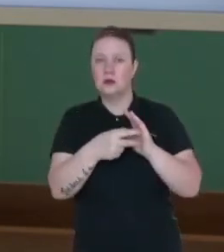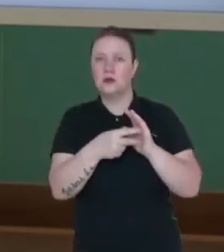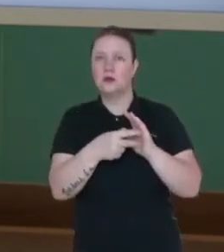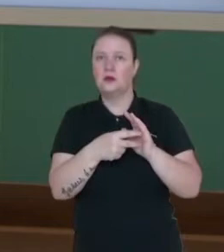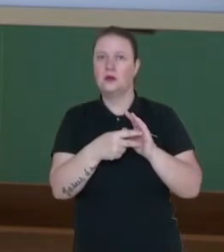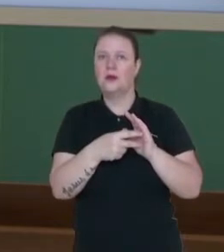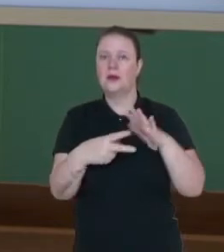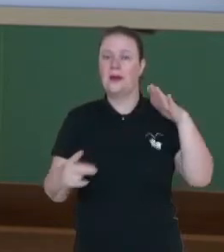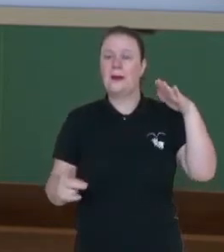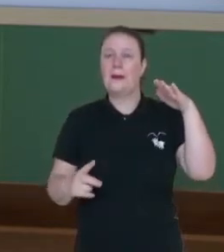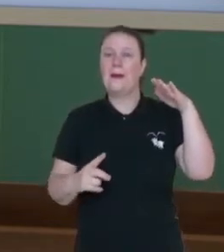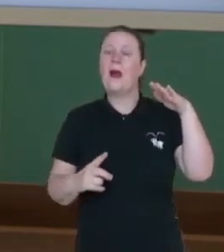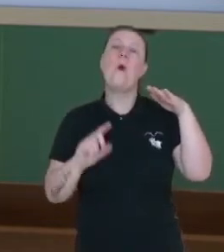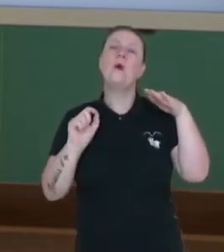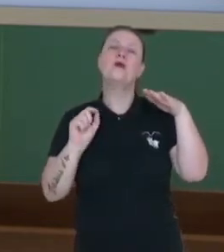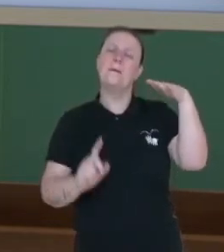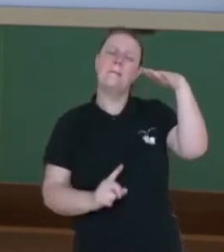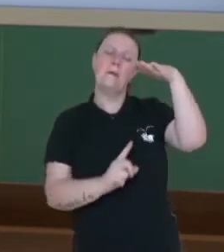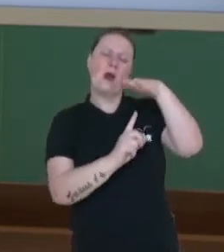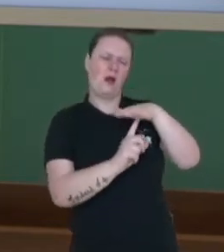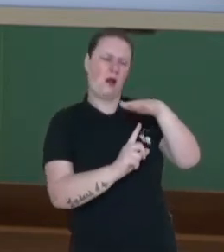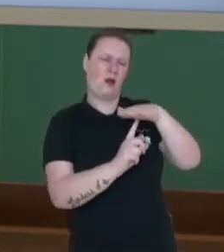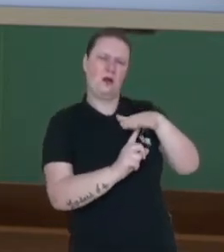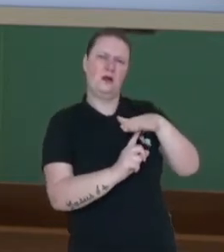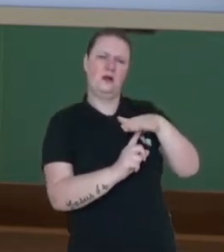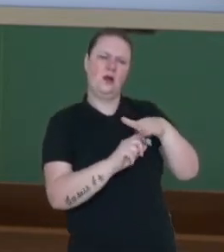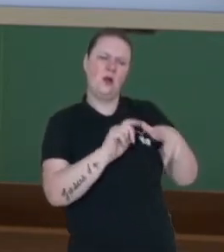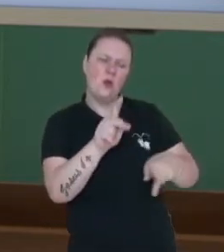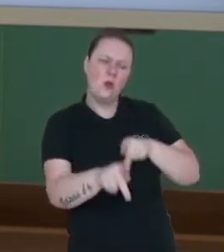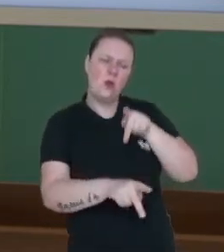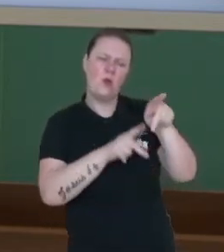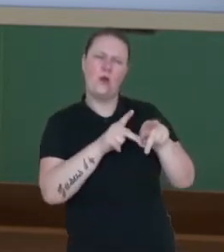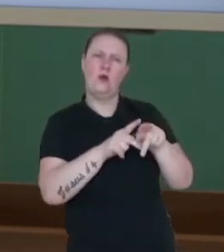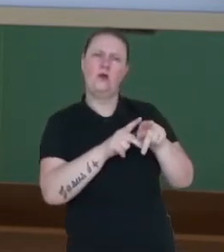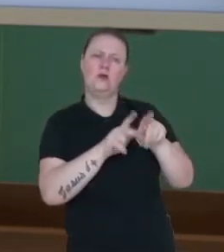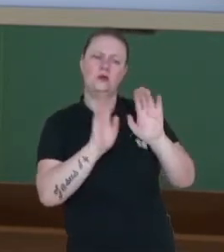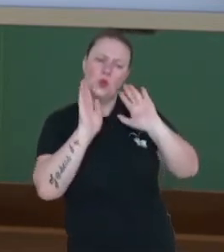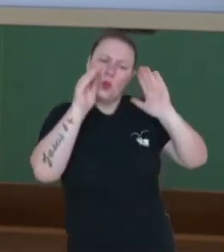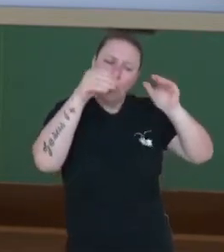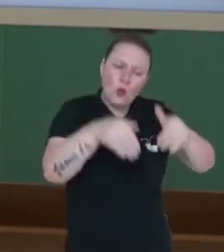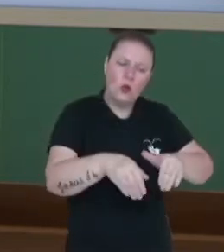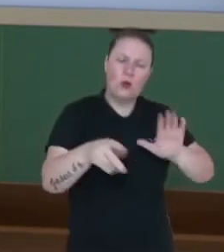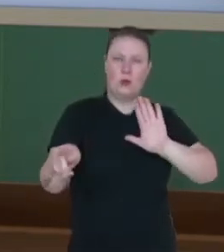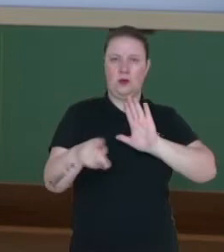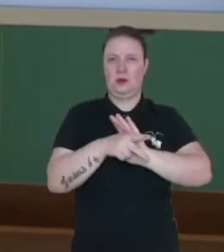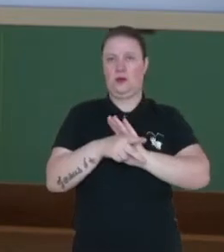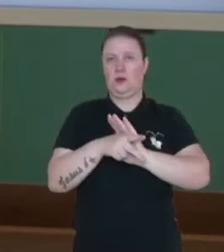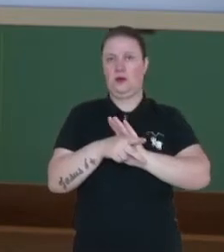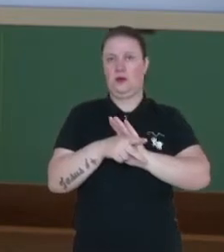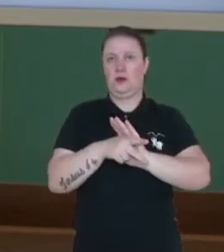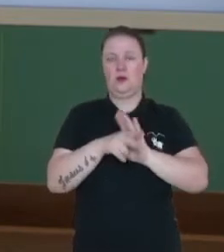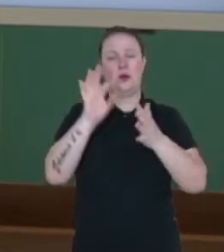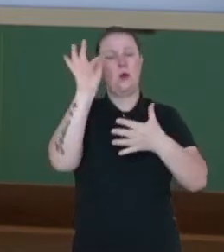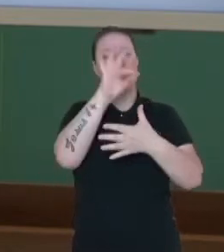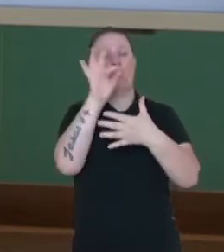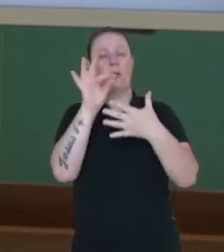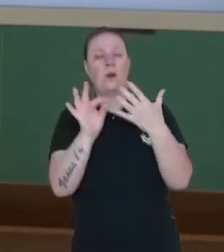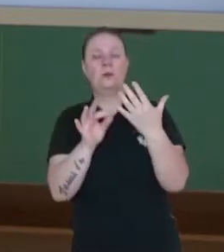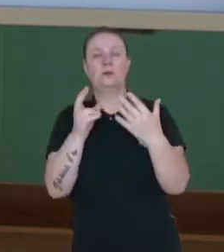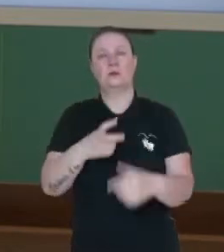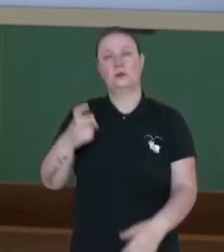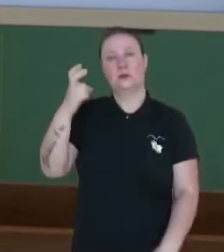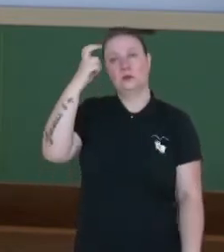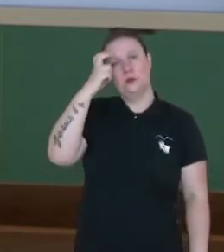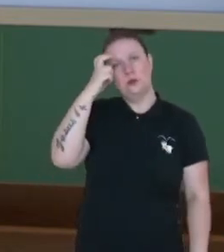olha só, o que nos identifica como um povo, né? Quais são os elementos culturais, quais são os traços